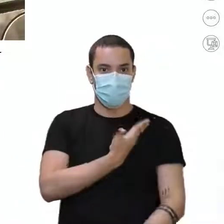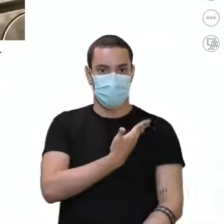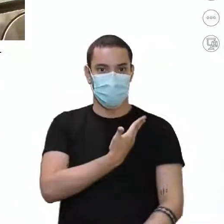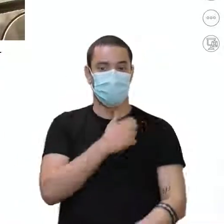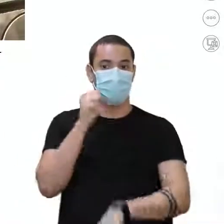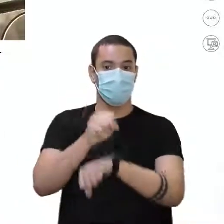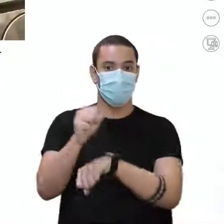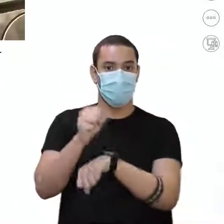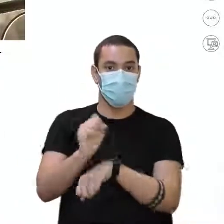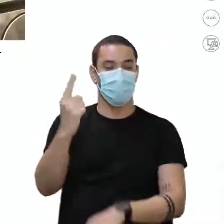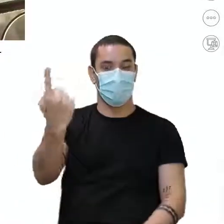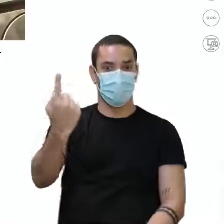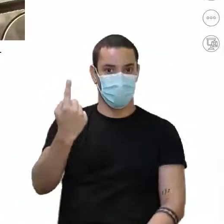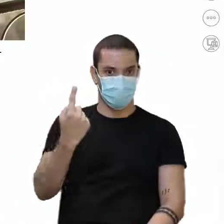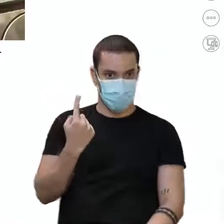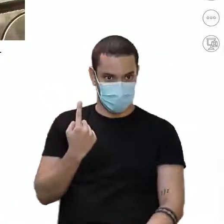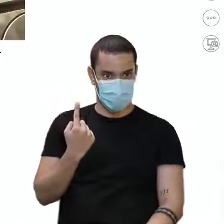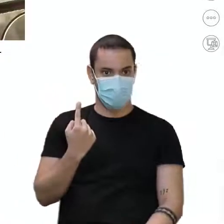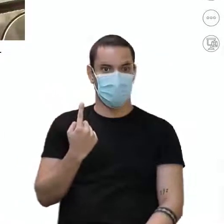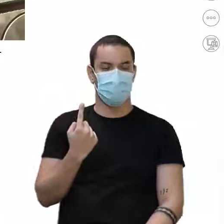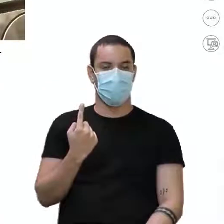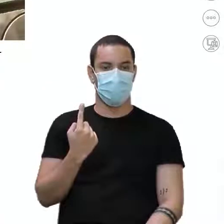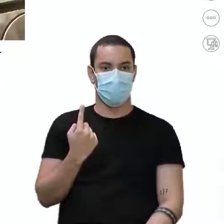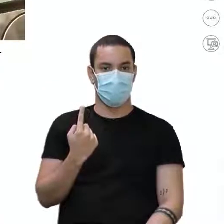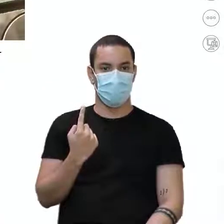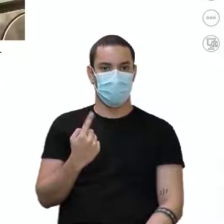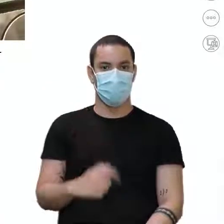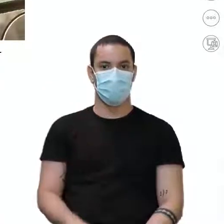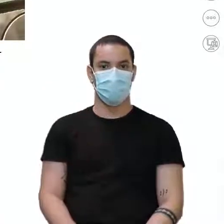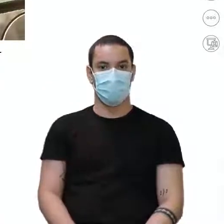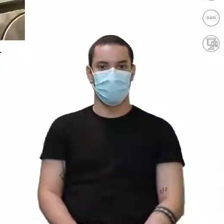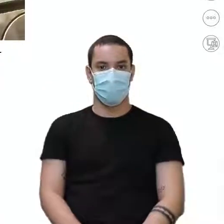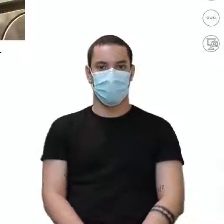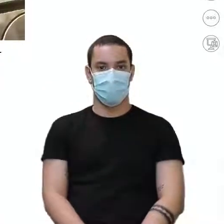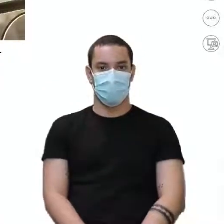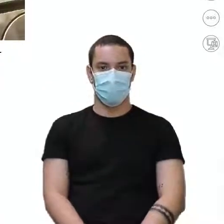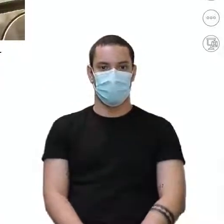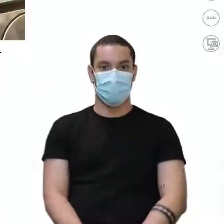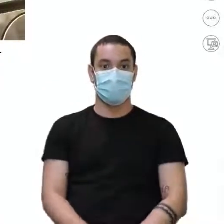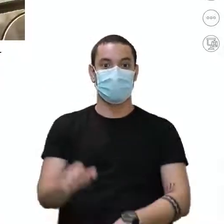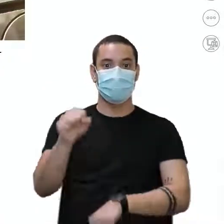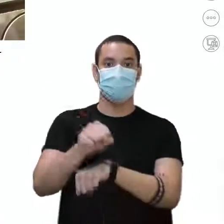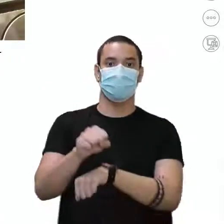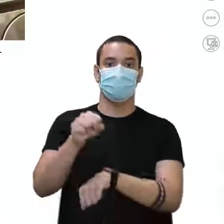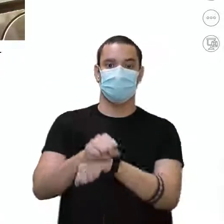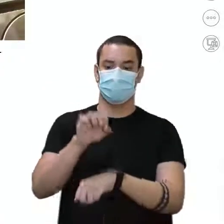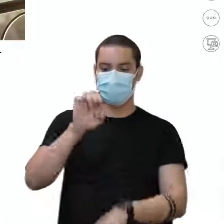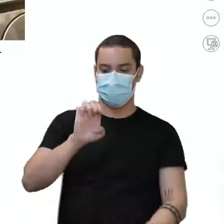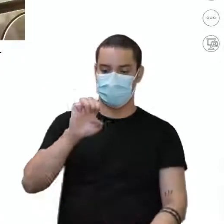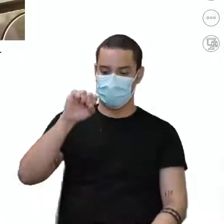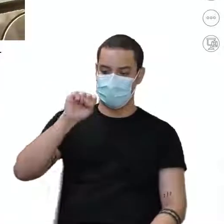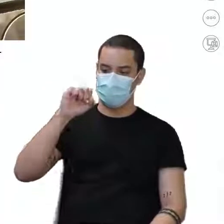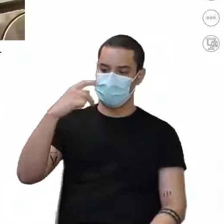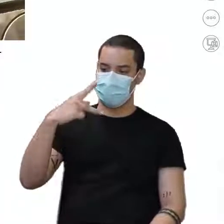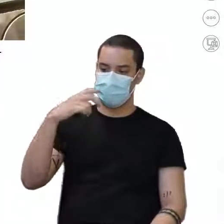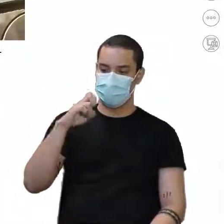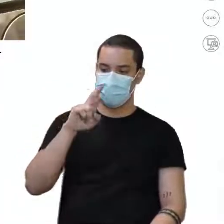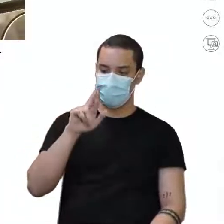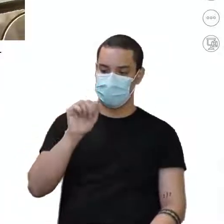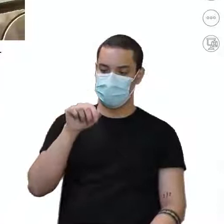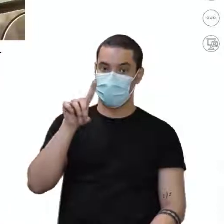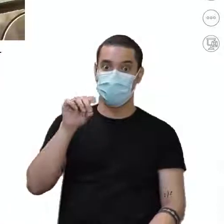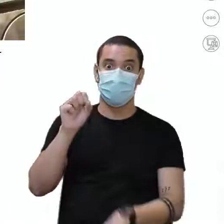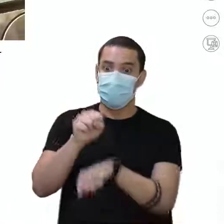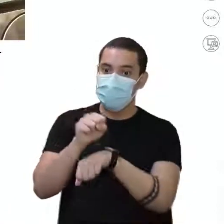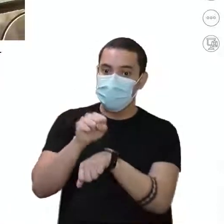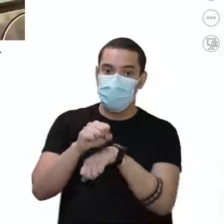esperando você. Aqui sim é um presente contínuo, ó. Que está esperando, waiting, esperando por você.